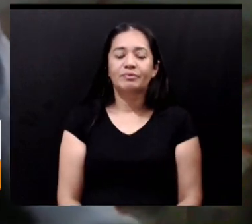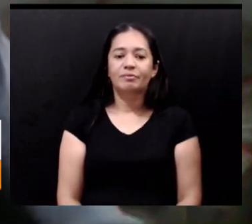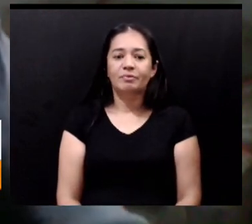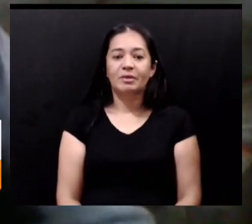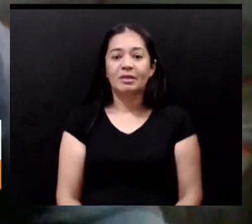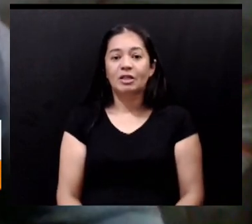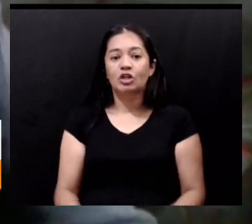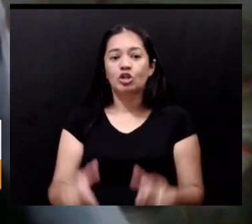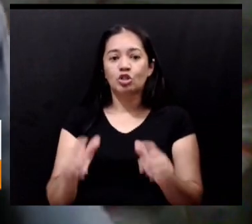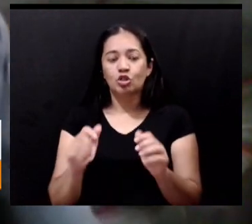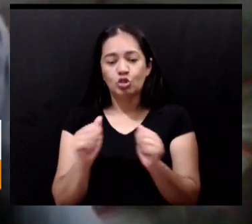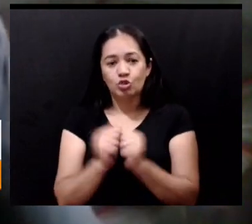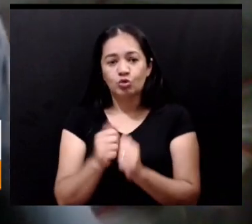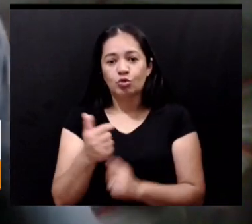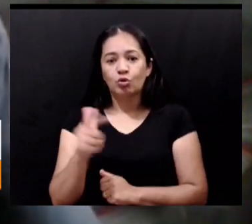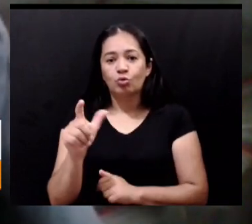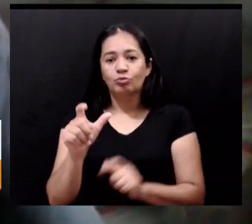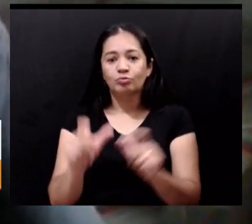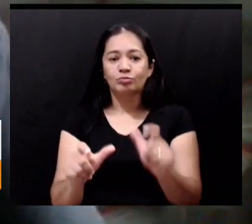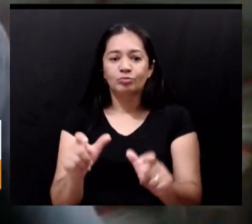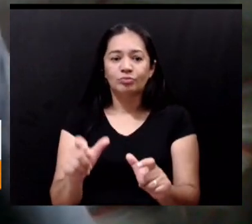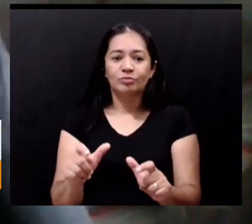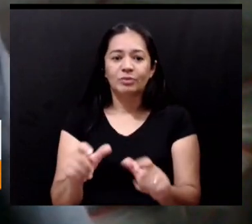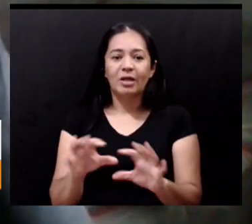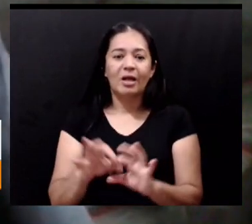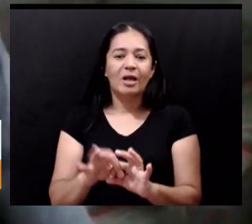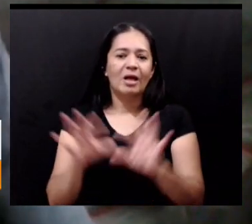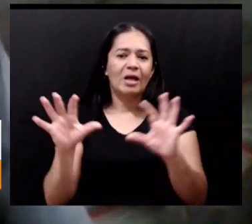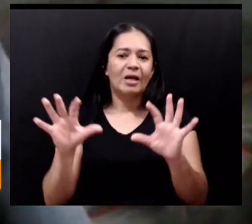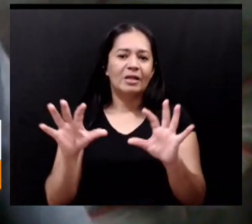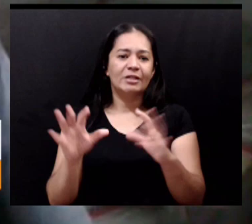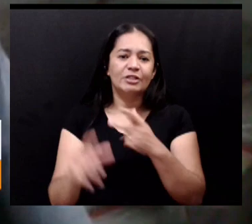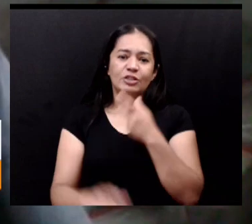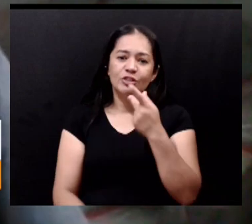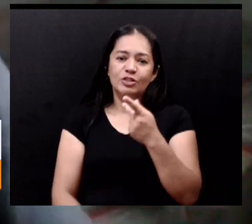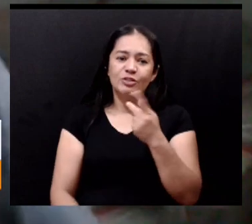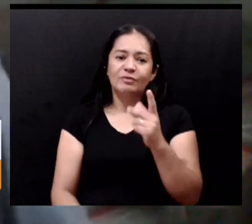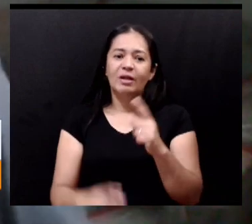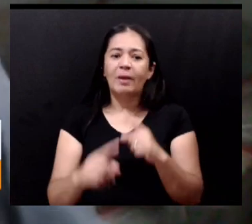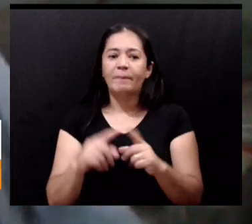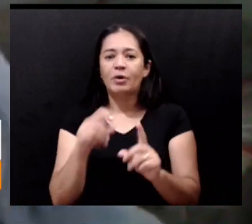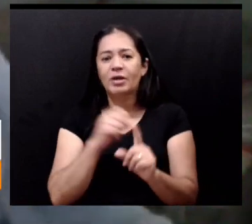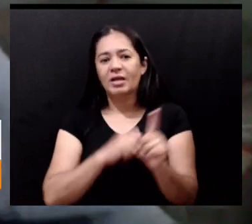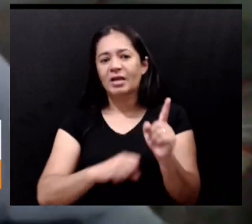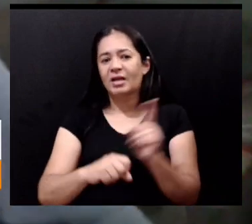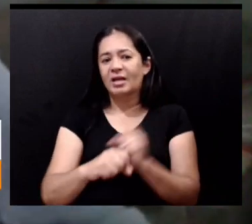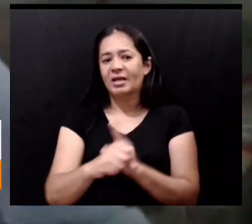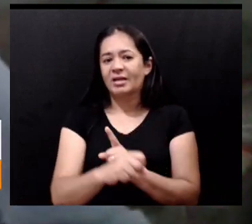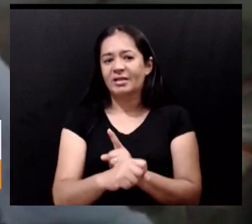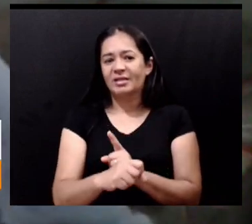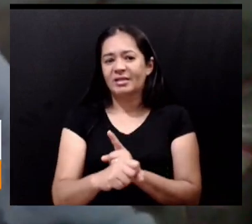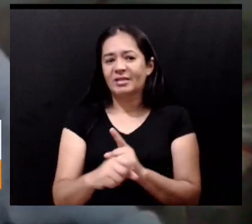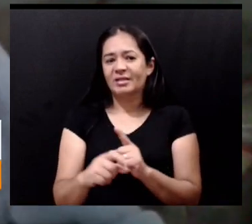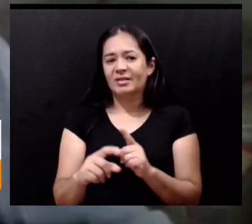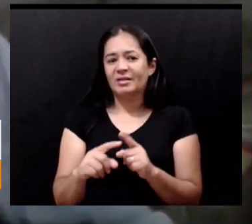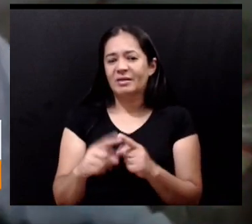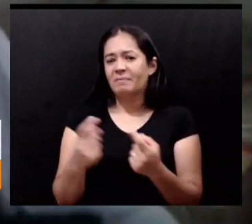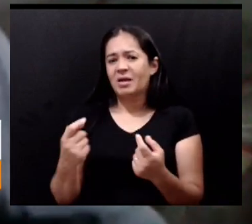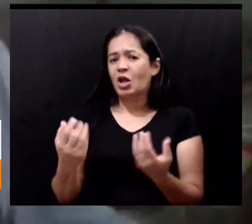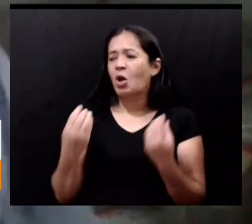nós temos mais a liberdade de falar, porque a sociedade chega em tempo e fala assim, mas não é possível, já tem tanto